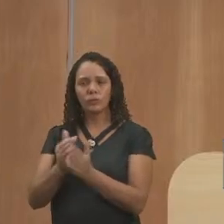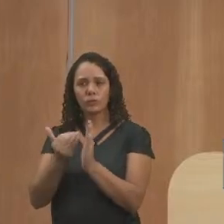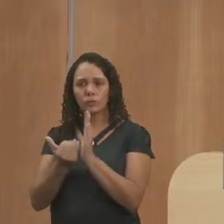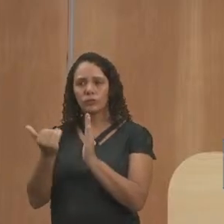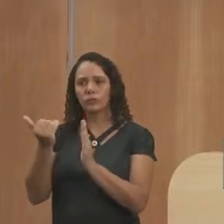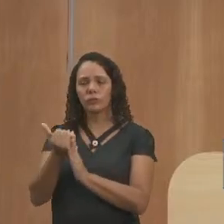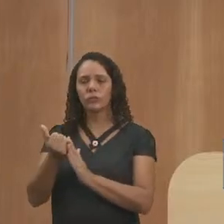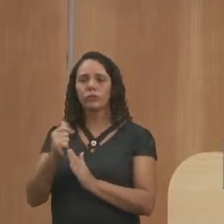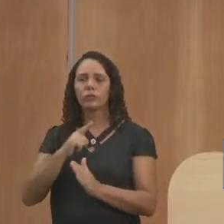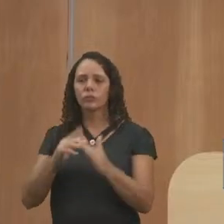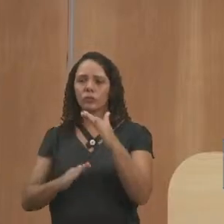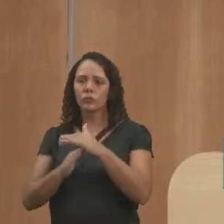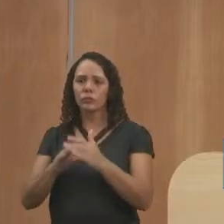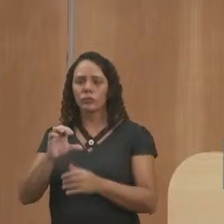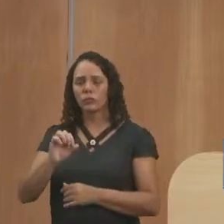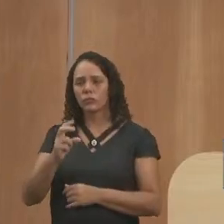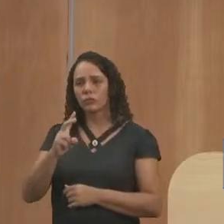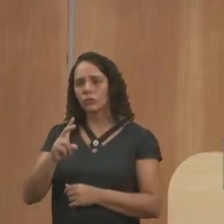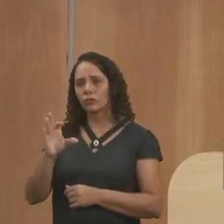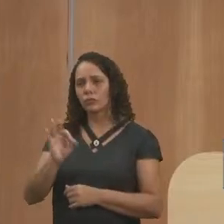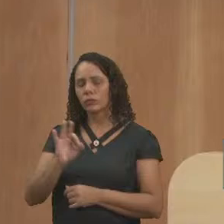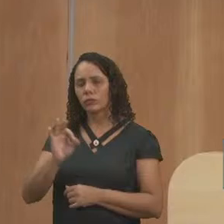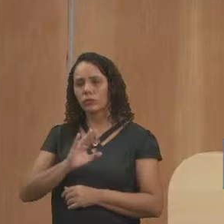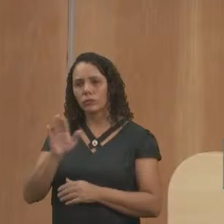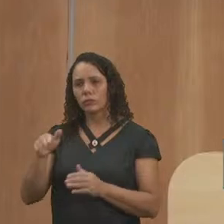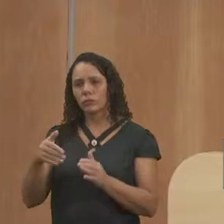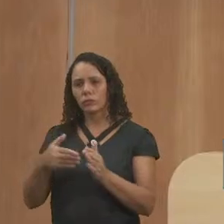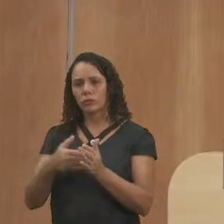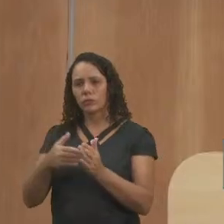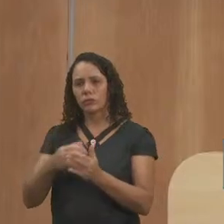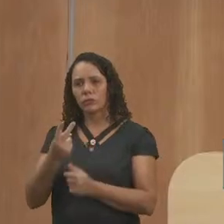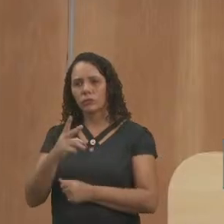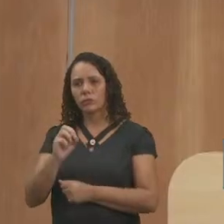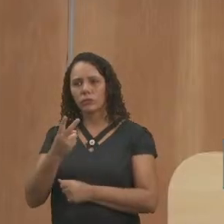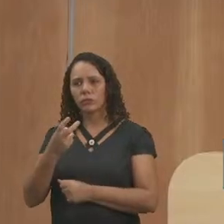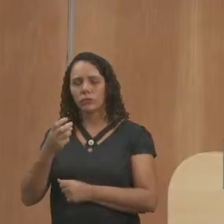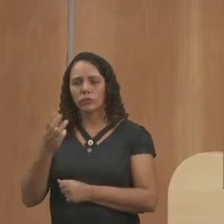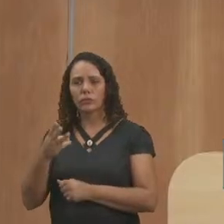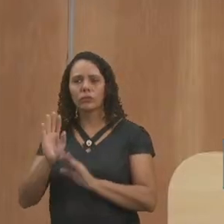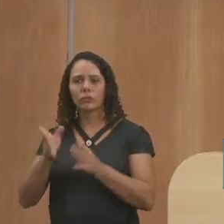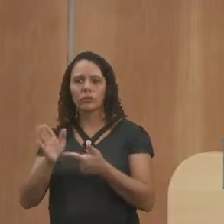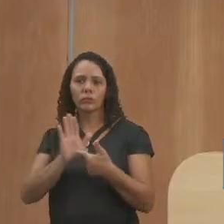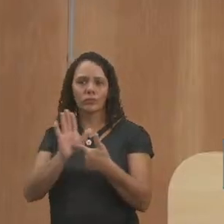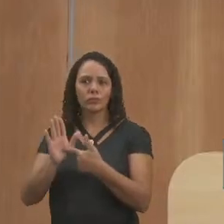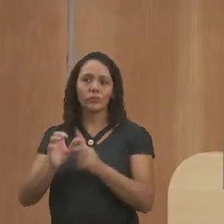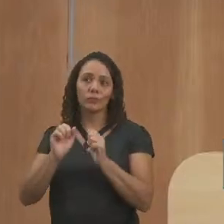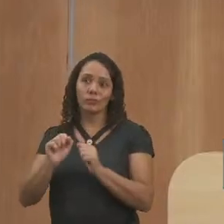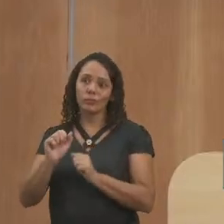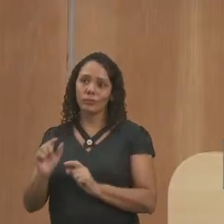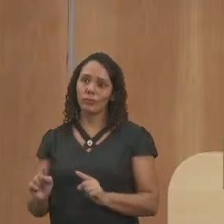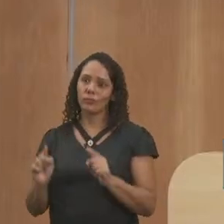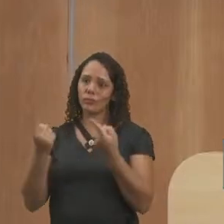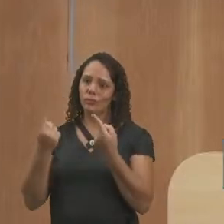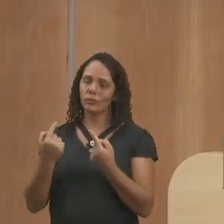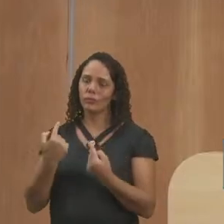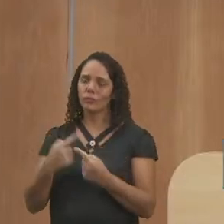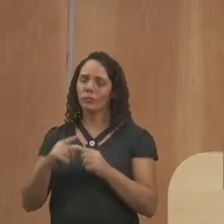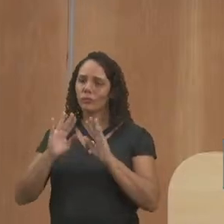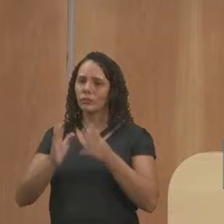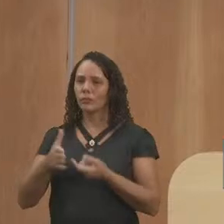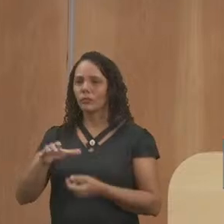95%. No fim de 2023 já era previsto que a situação podia ficar ruim, porque já estava em